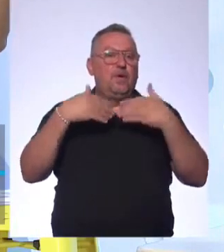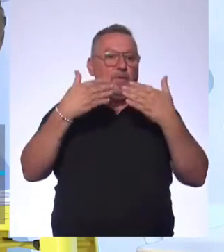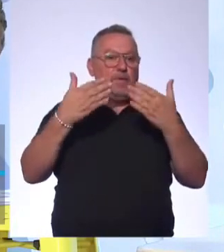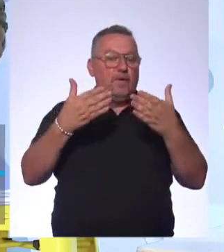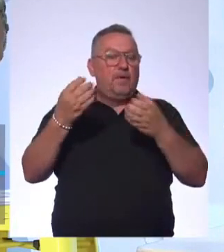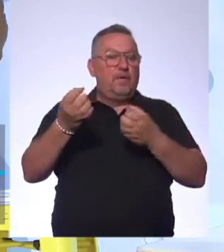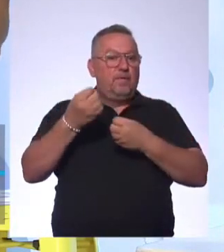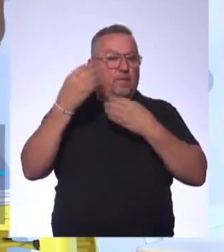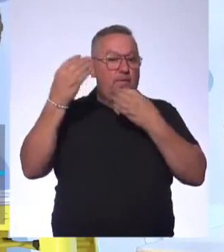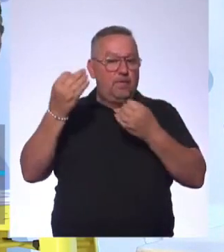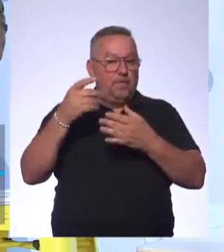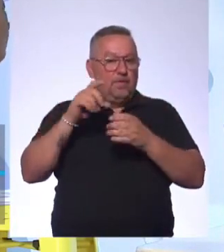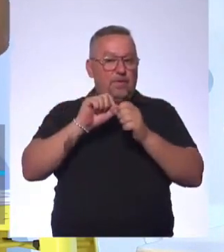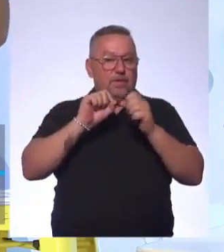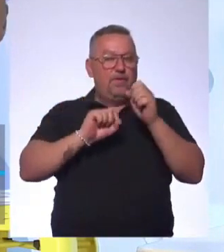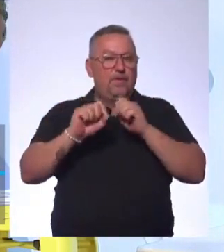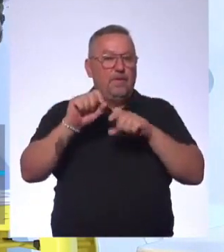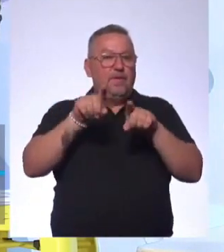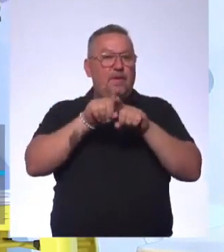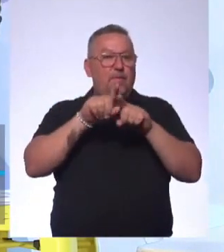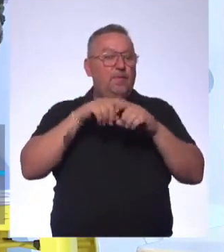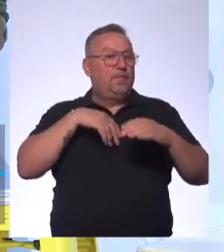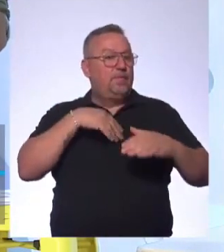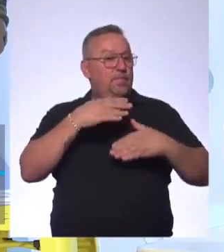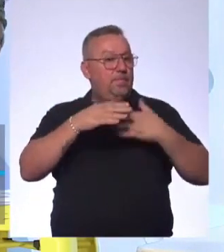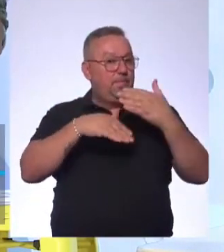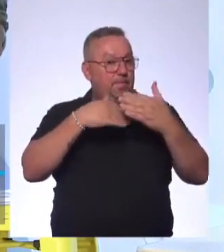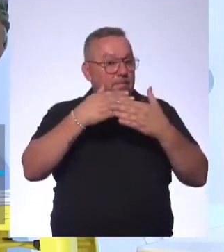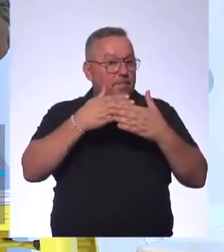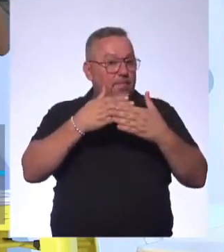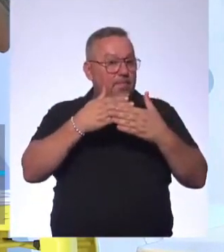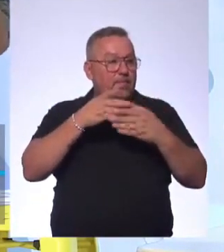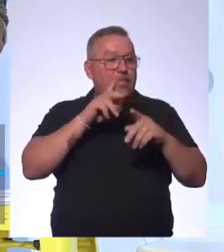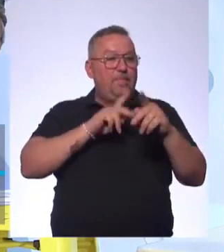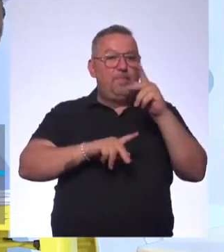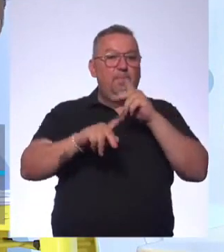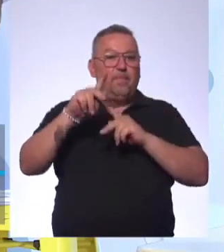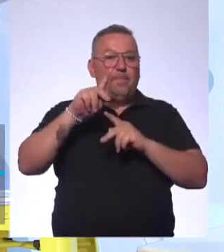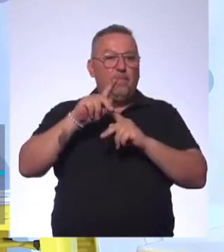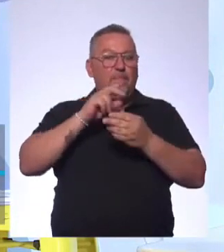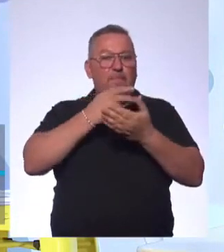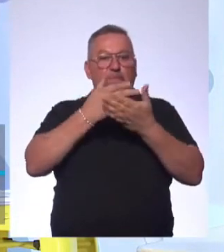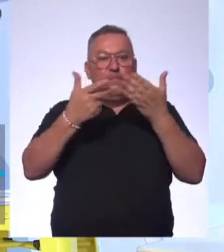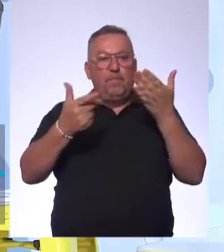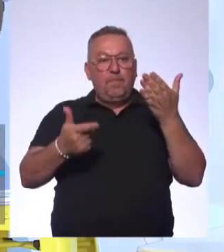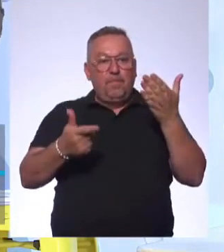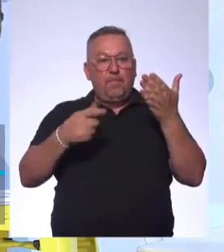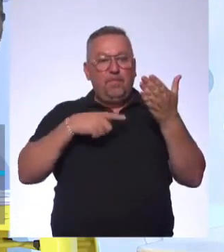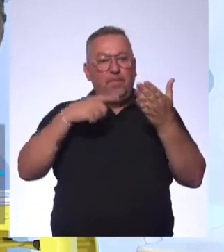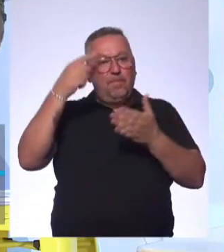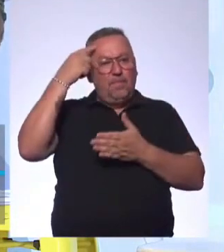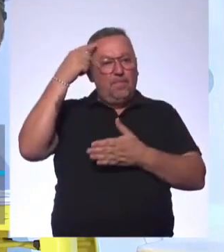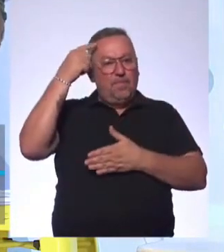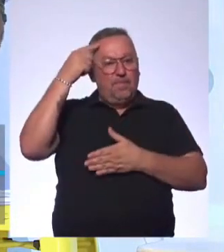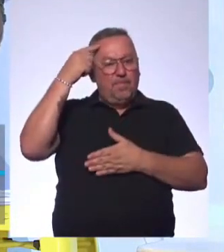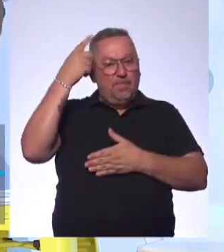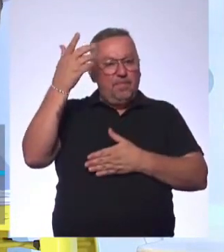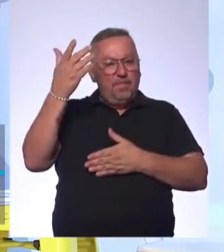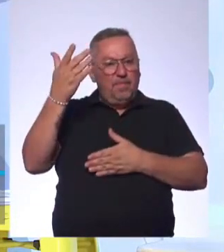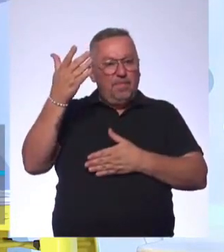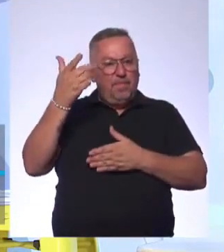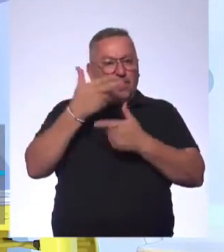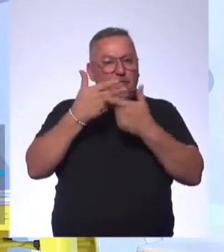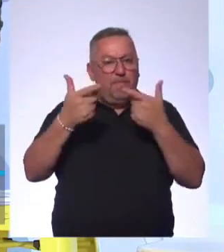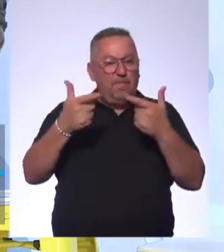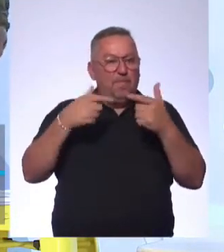das informações que circulam, das construções dos povos, uma série de pensamentos, né? Uma